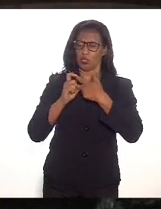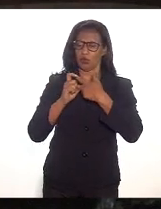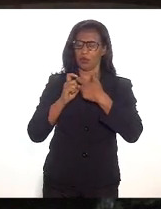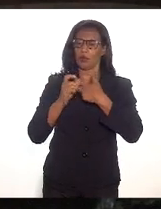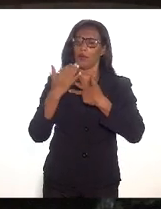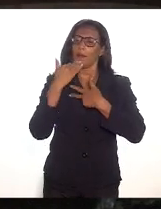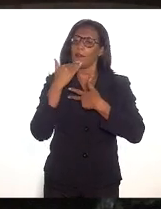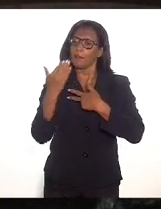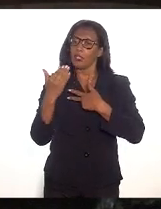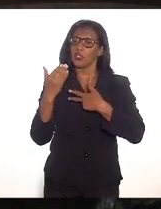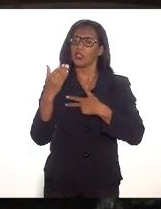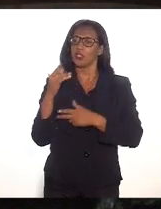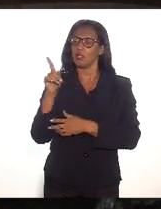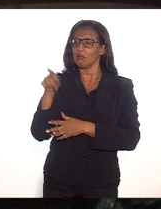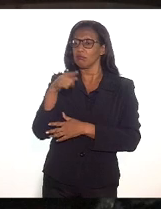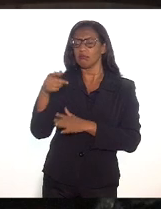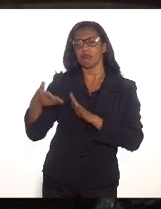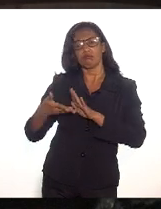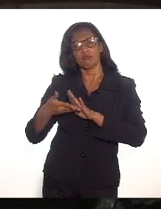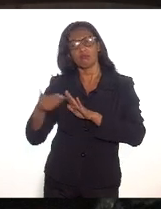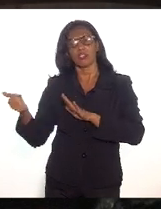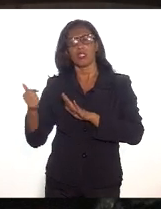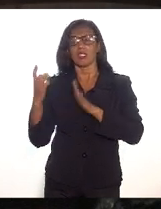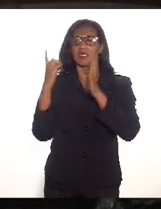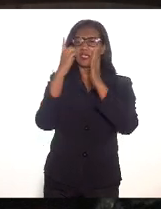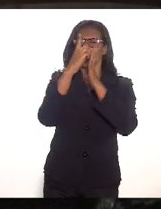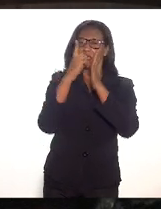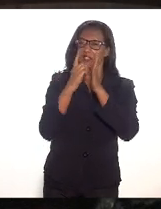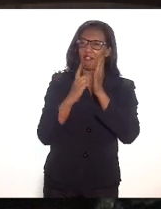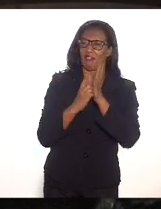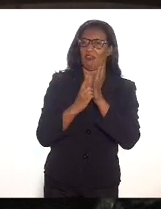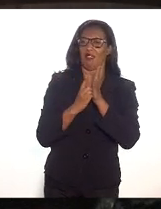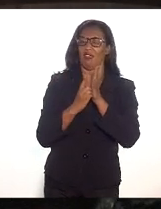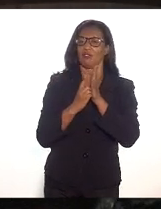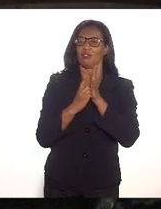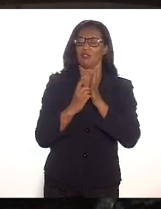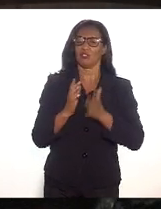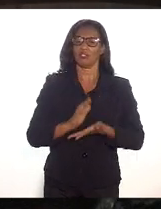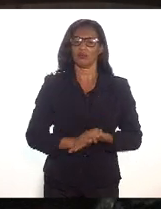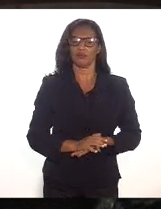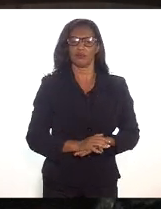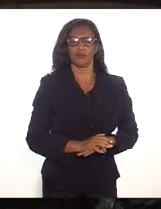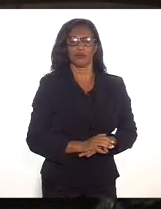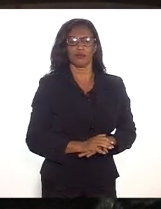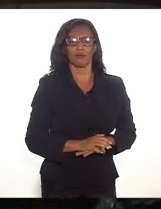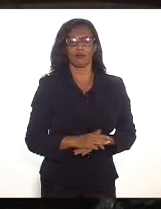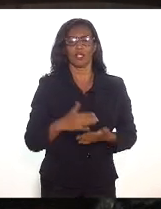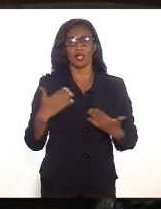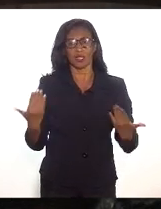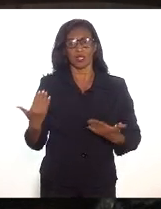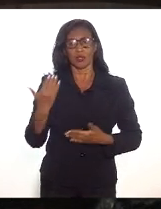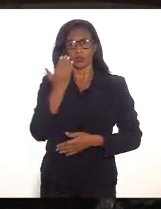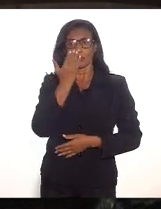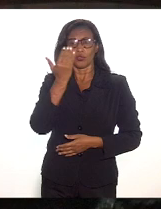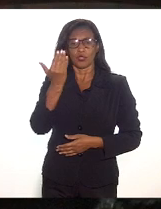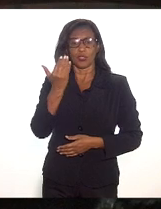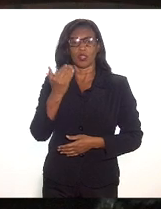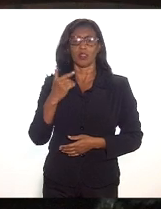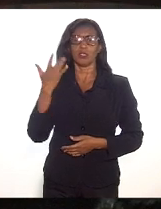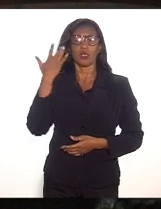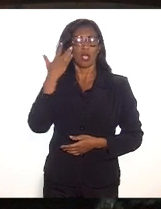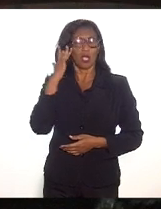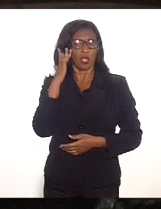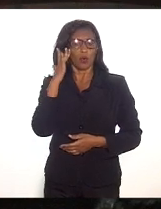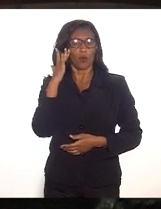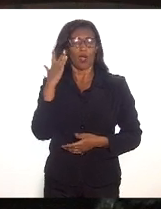a suspensão, a sustação desses decretos e dessas mediações. Então, frente a isso, eu acho que hoje a